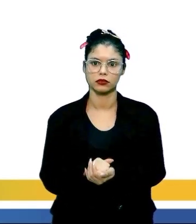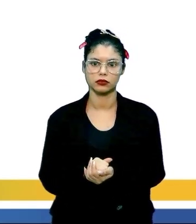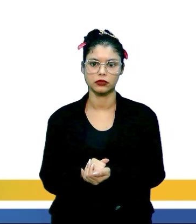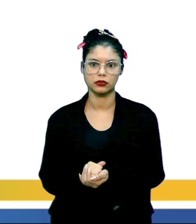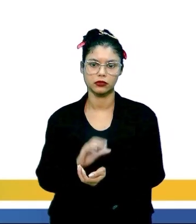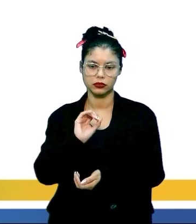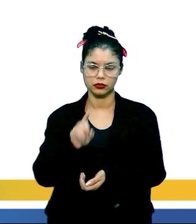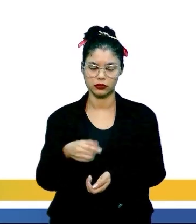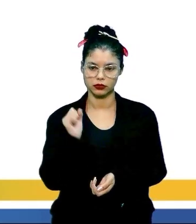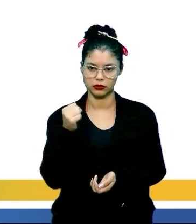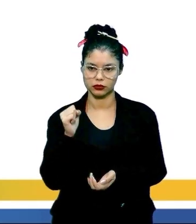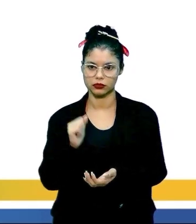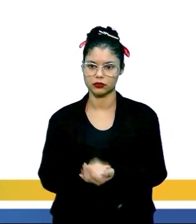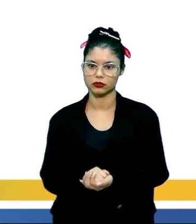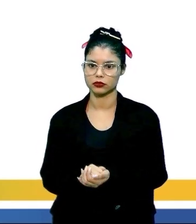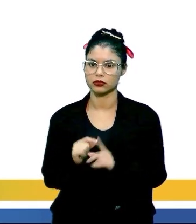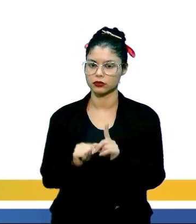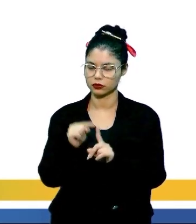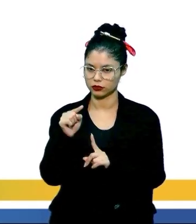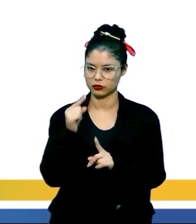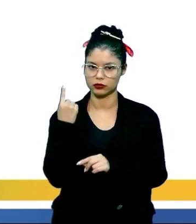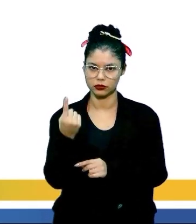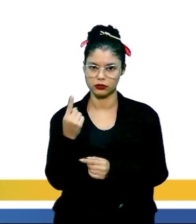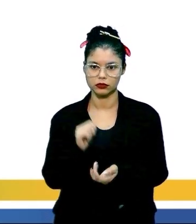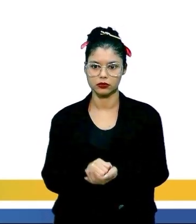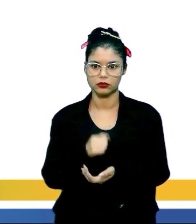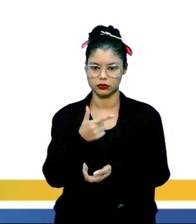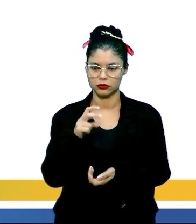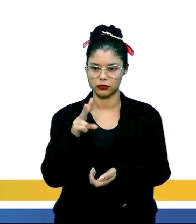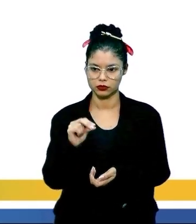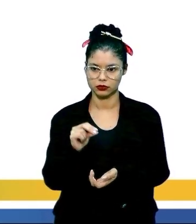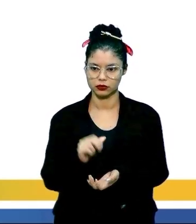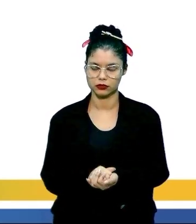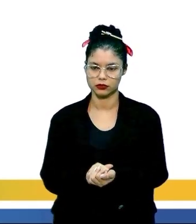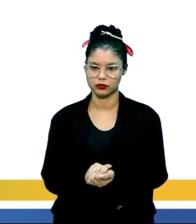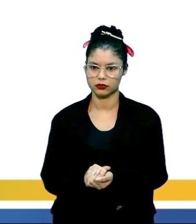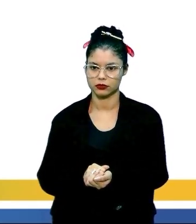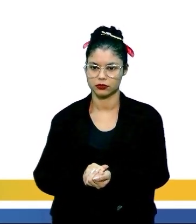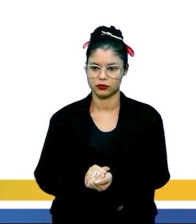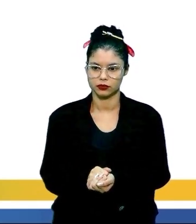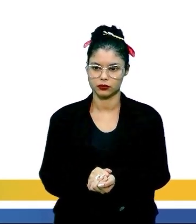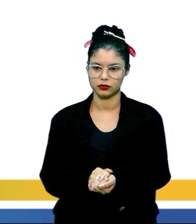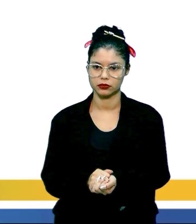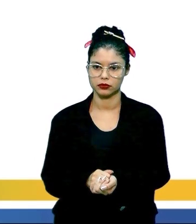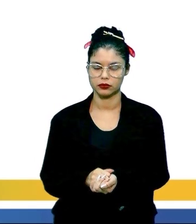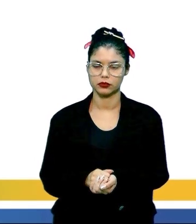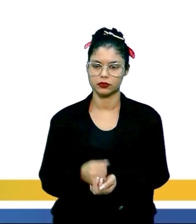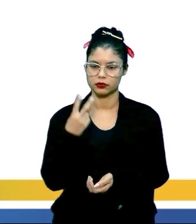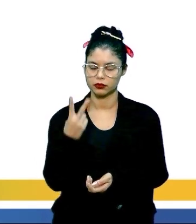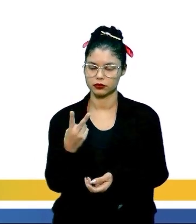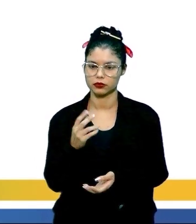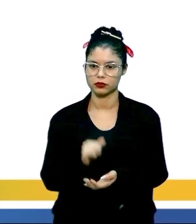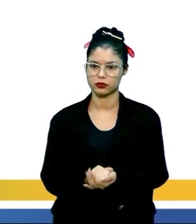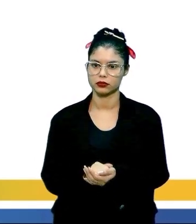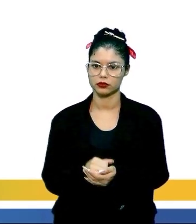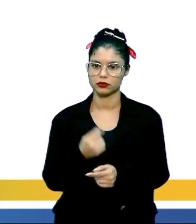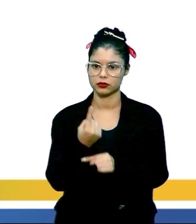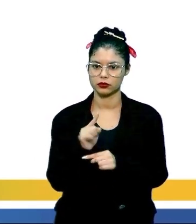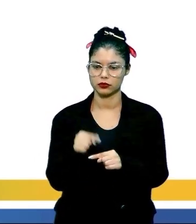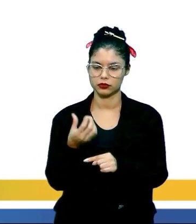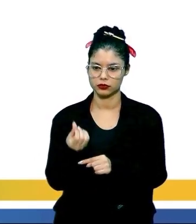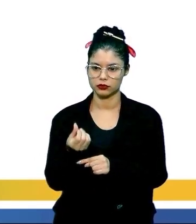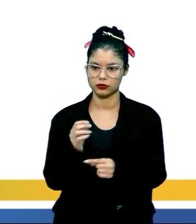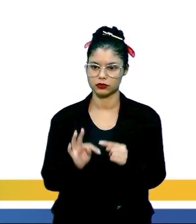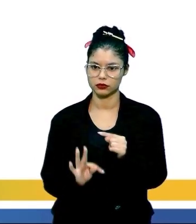é 0,8, a temperatura 1, 250, o volume 2 é 1,6